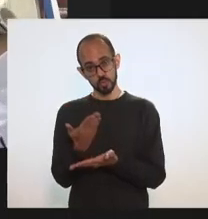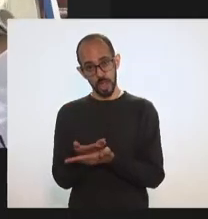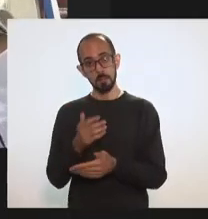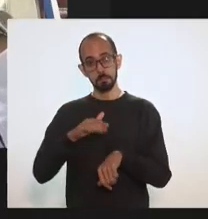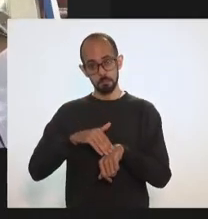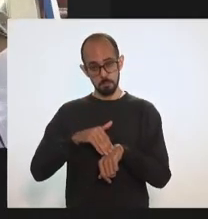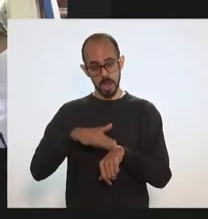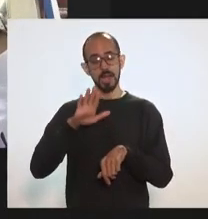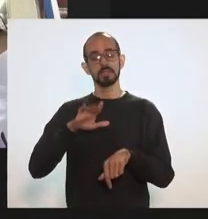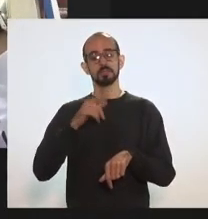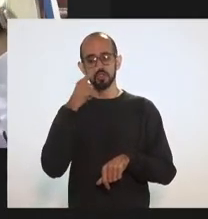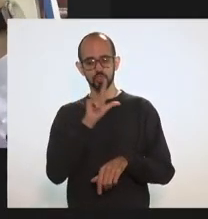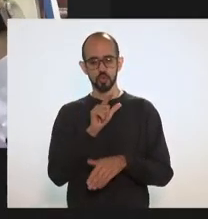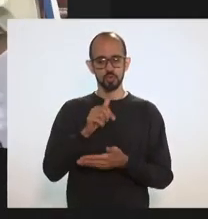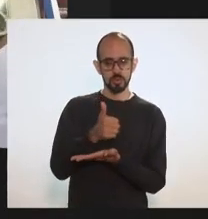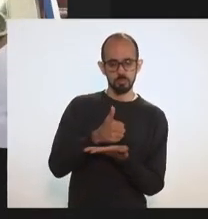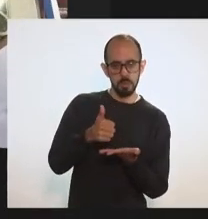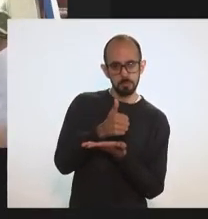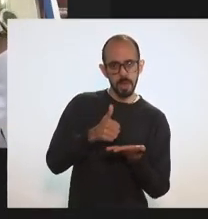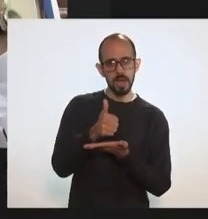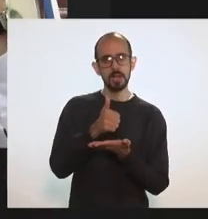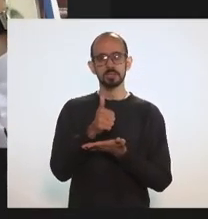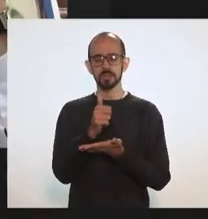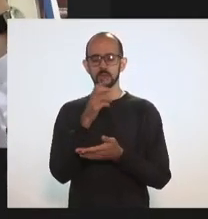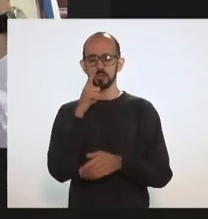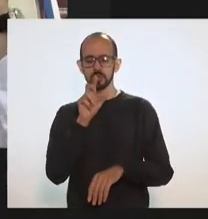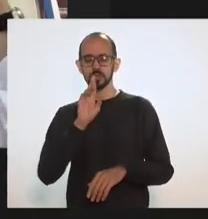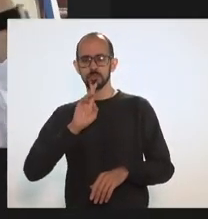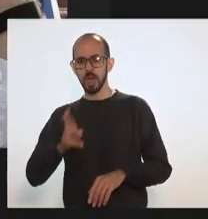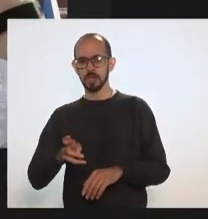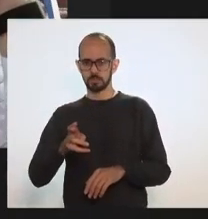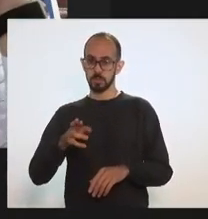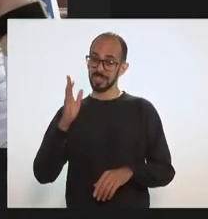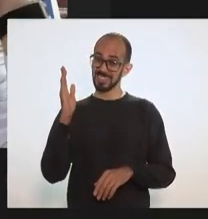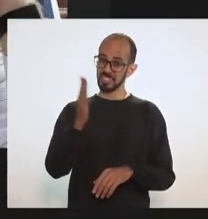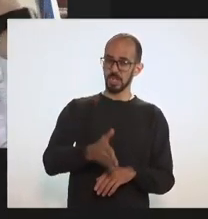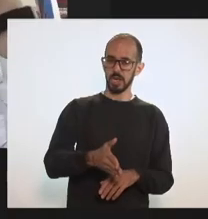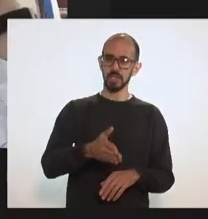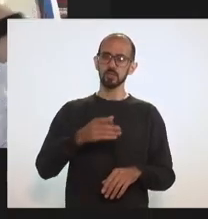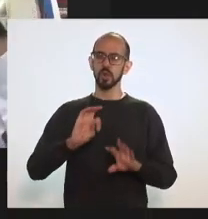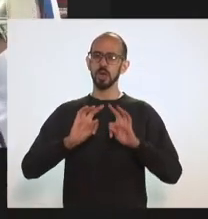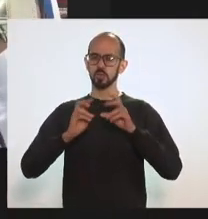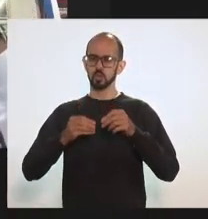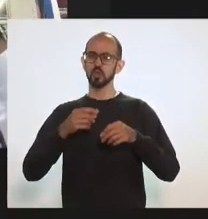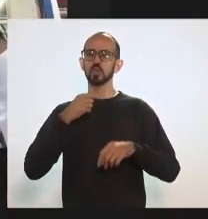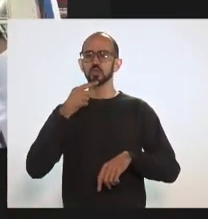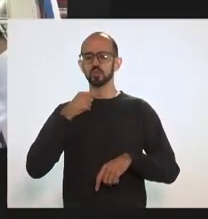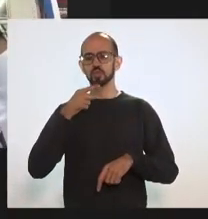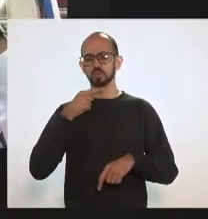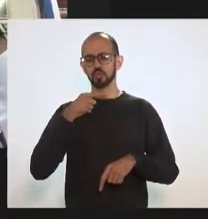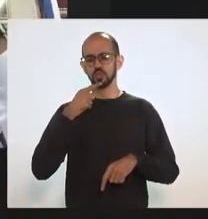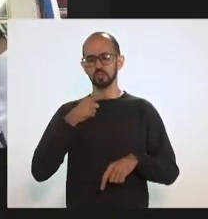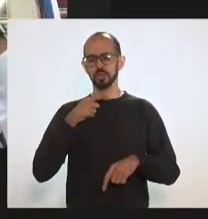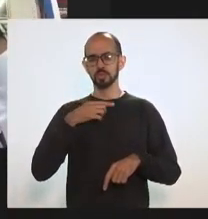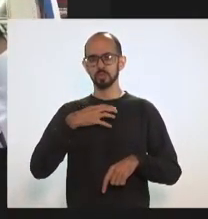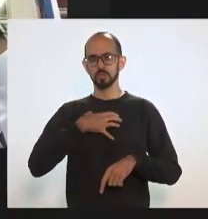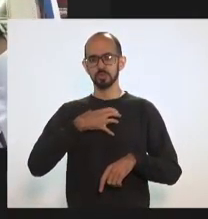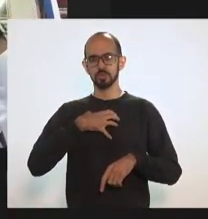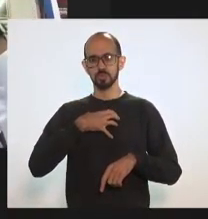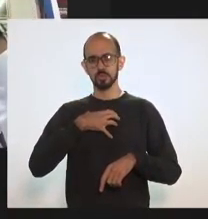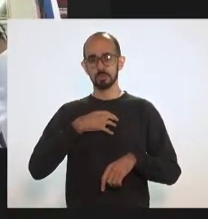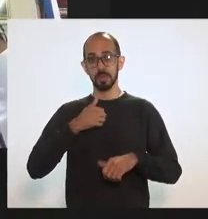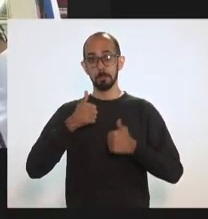secretaria. Sorteio. Eu quero só explicar, deixar claro aqui para os membros da comissão, que eu